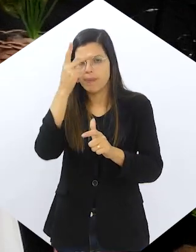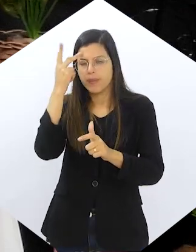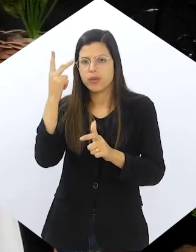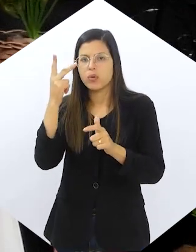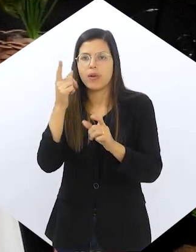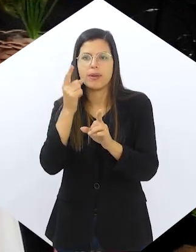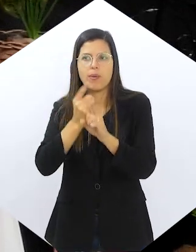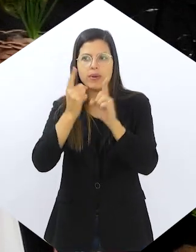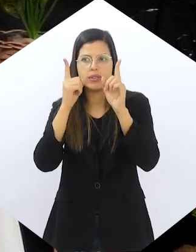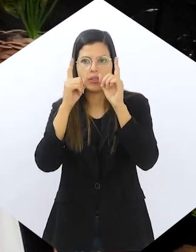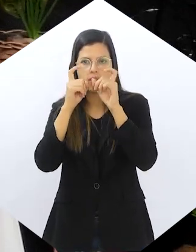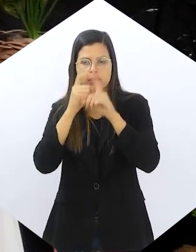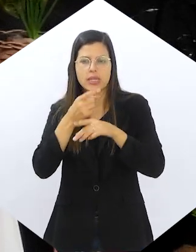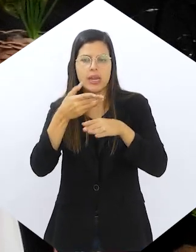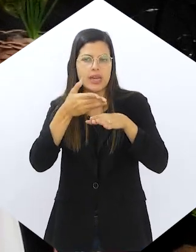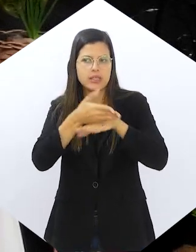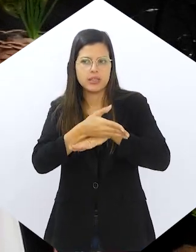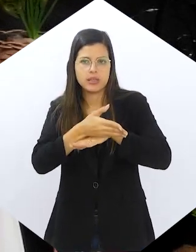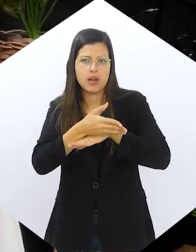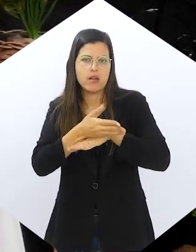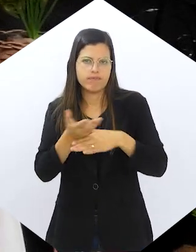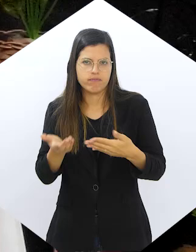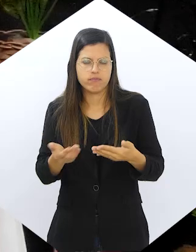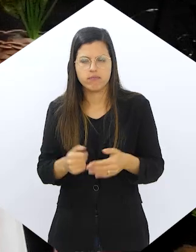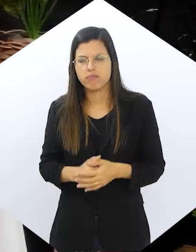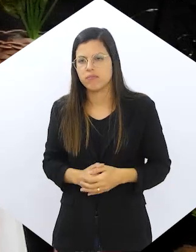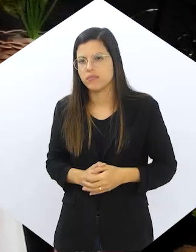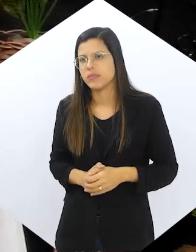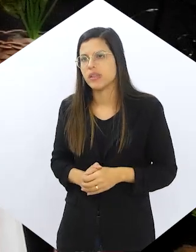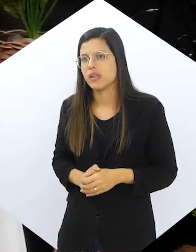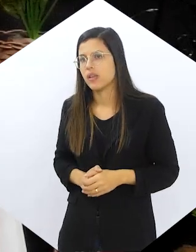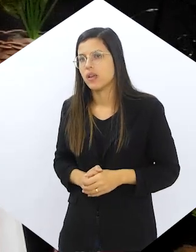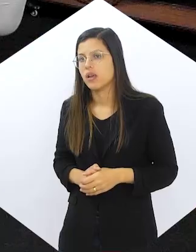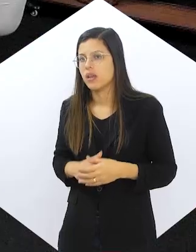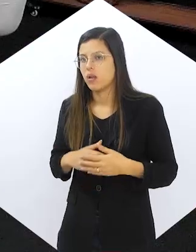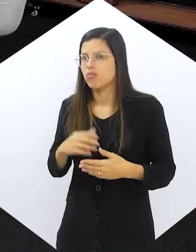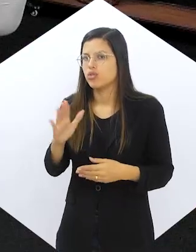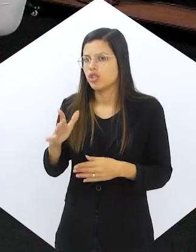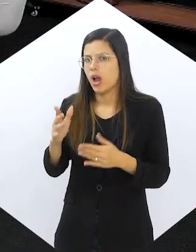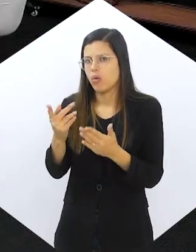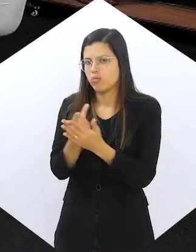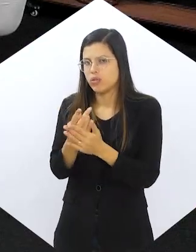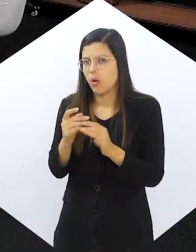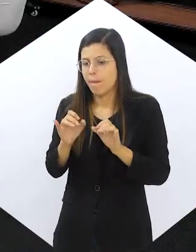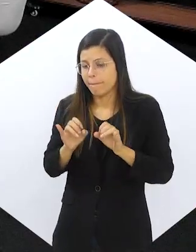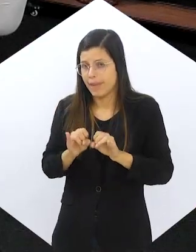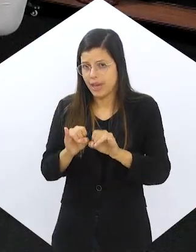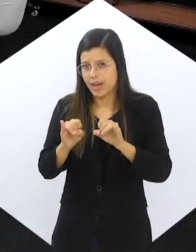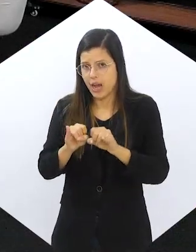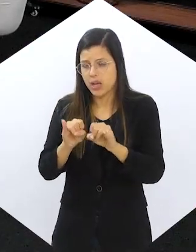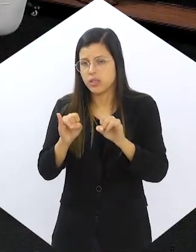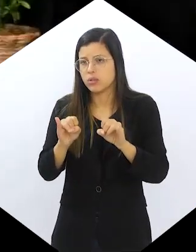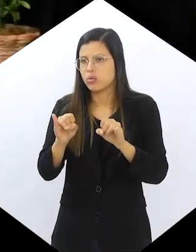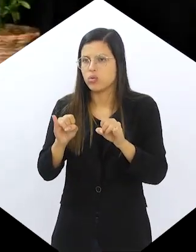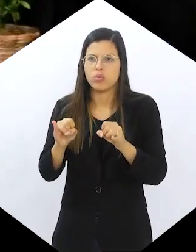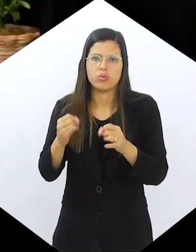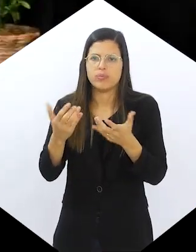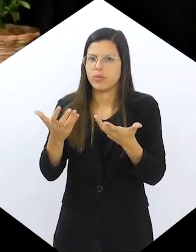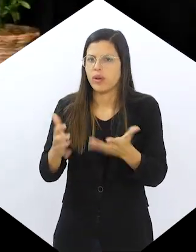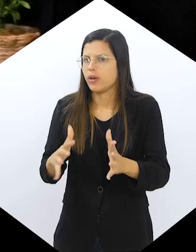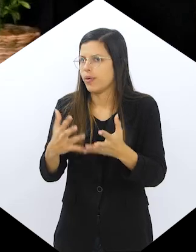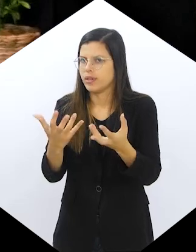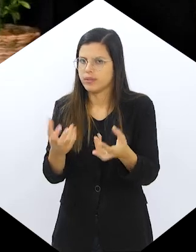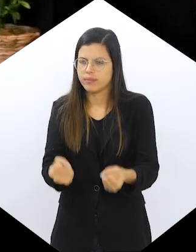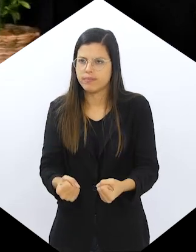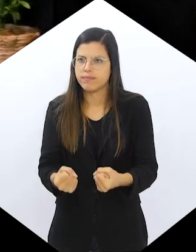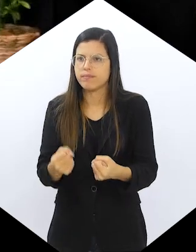mais dificuldades para entrar com um animal de suporte? A gente já teve alguns casos de supermercado, de não aceitarem, entrar